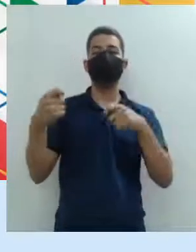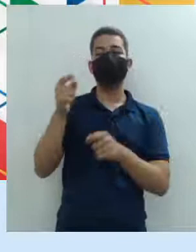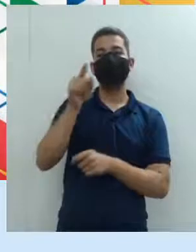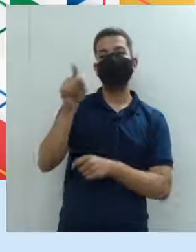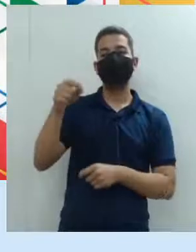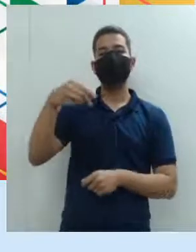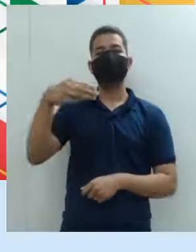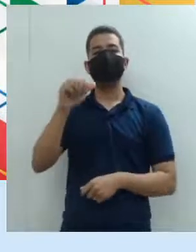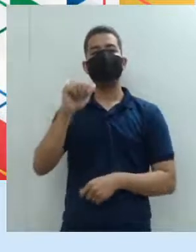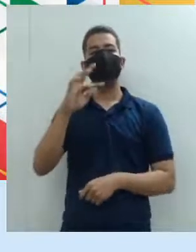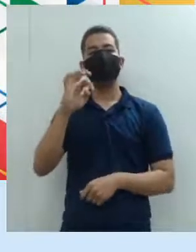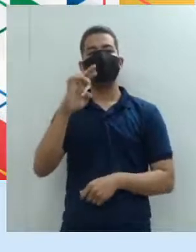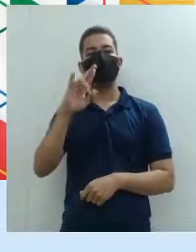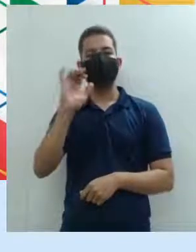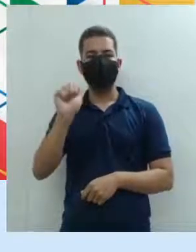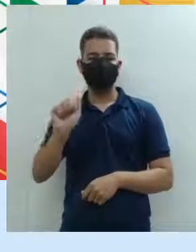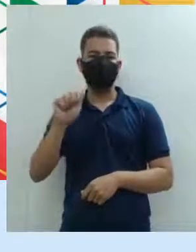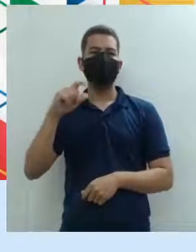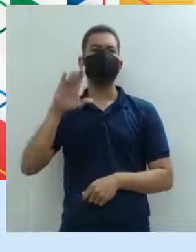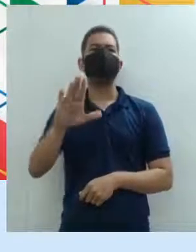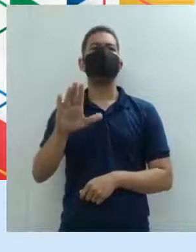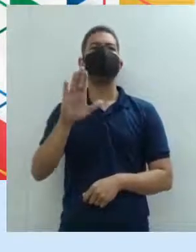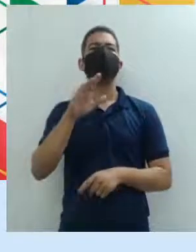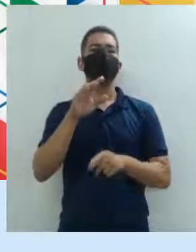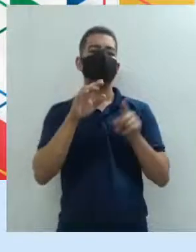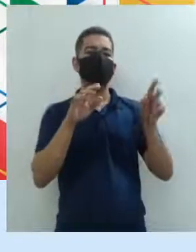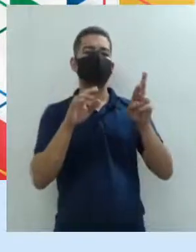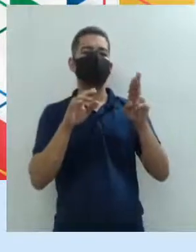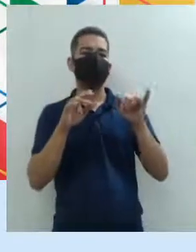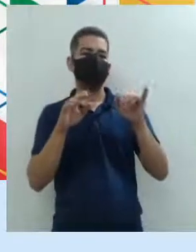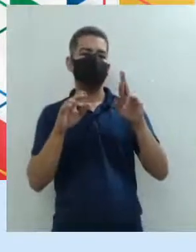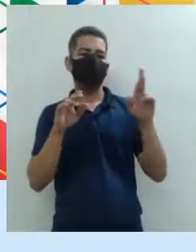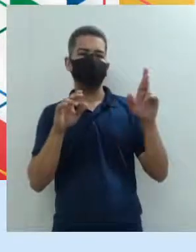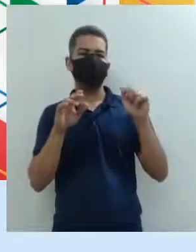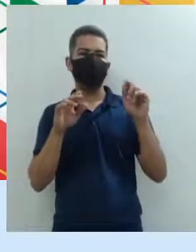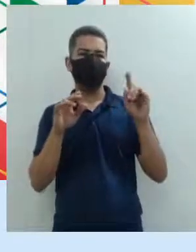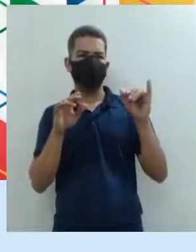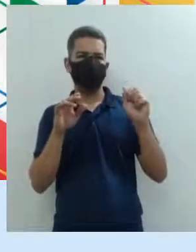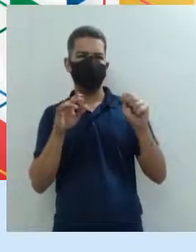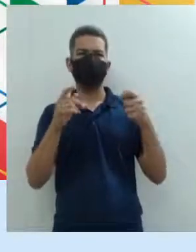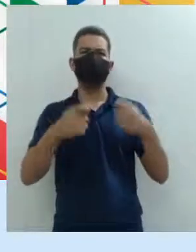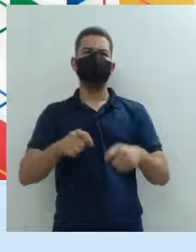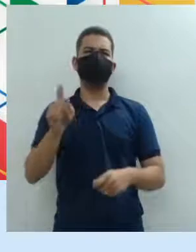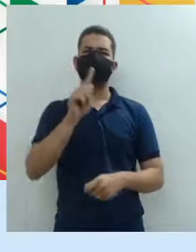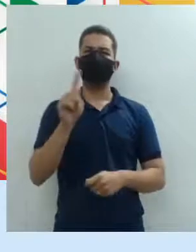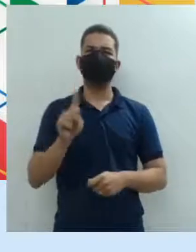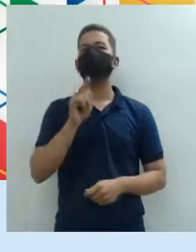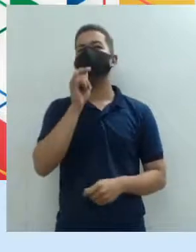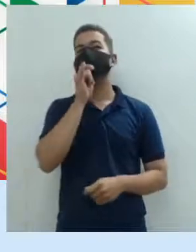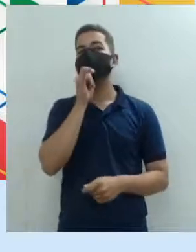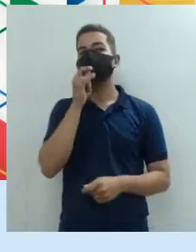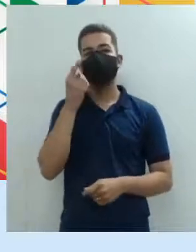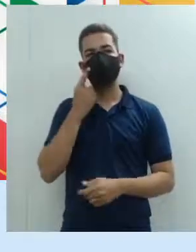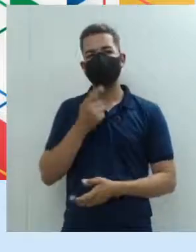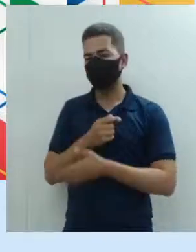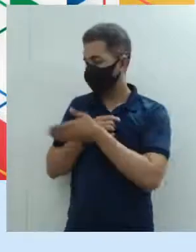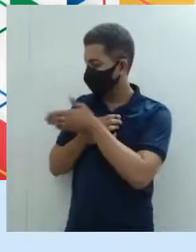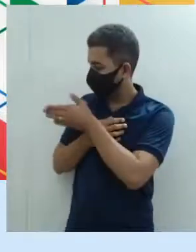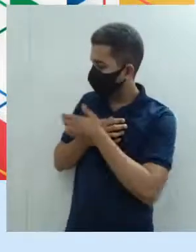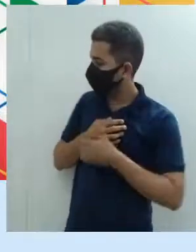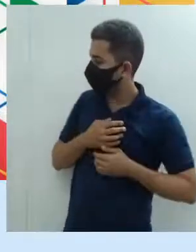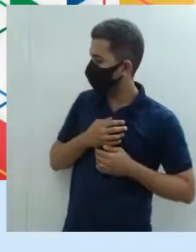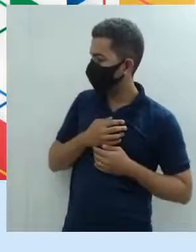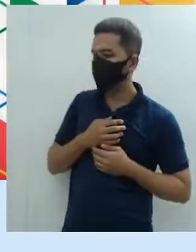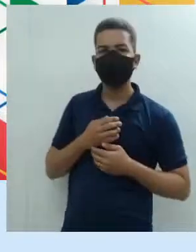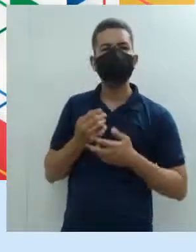meio para eu ter essa propagação. Já na irradiação térmica, eu não preciso disso. Um exemplo aí de radiação térmica é você